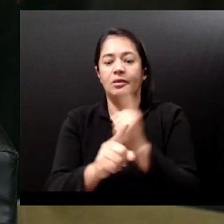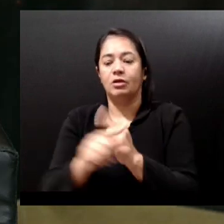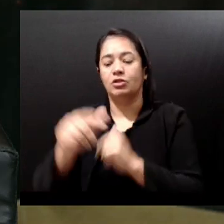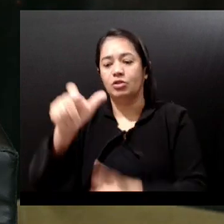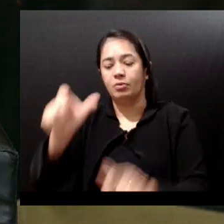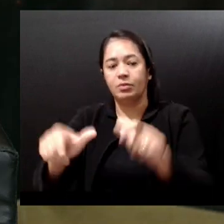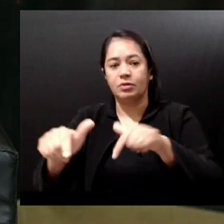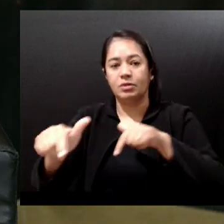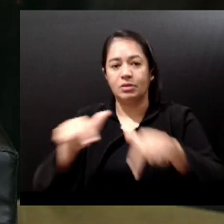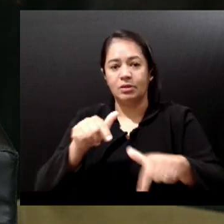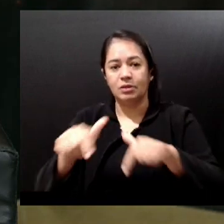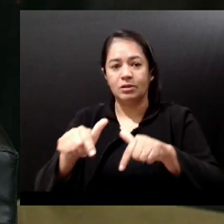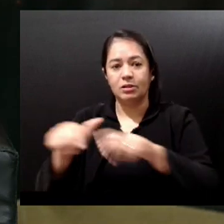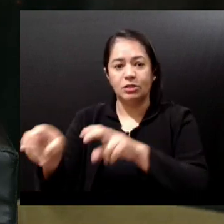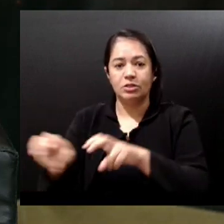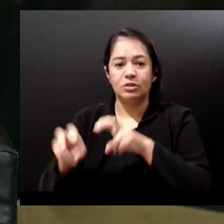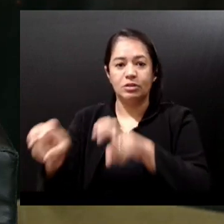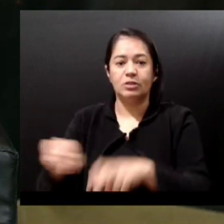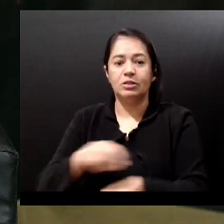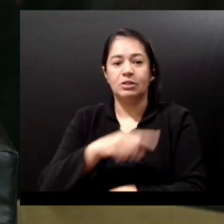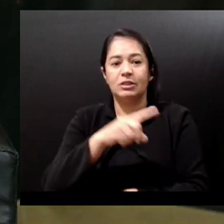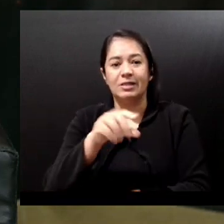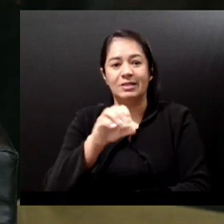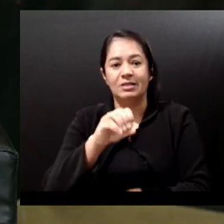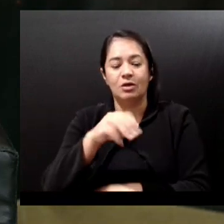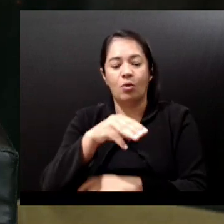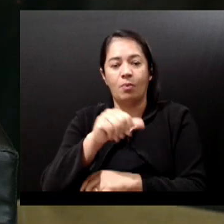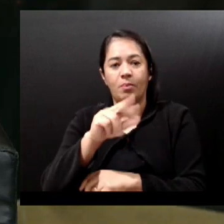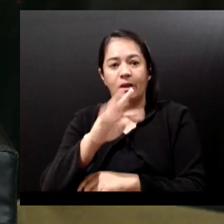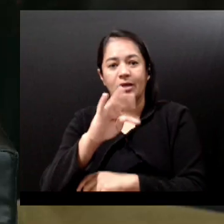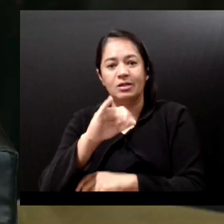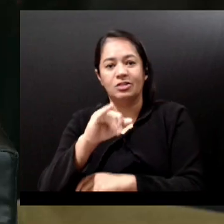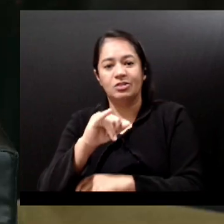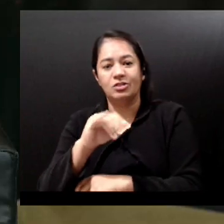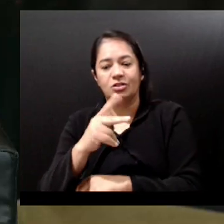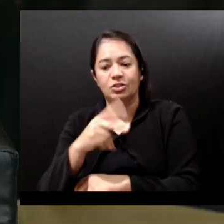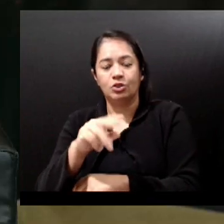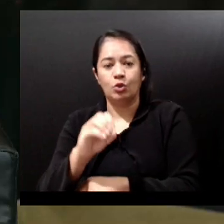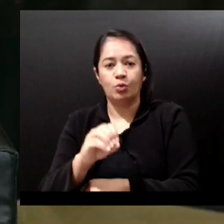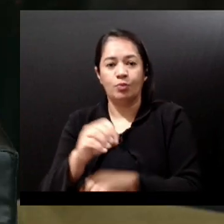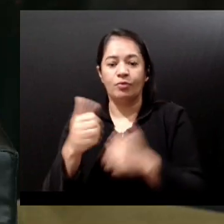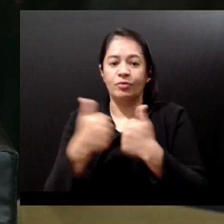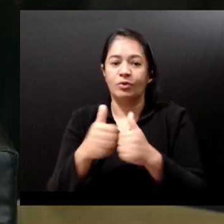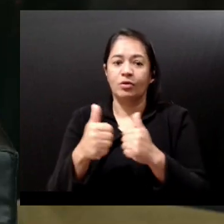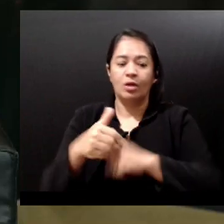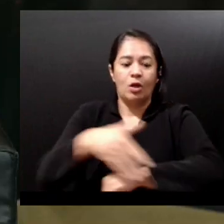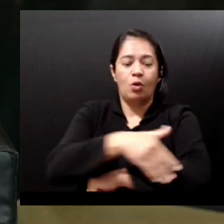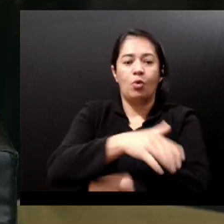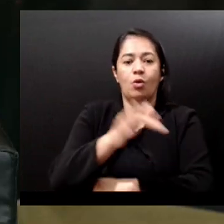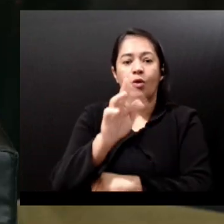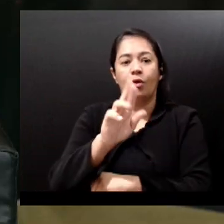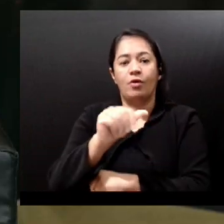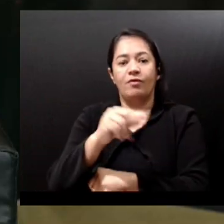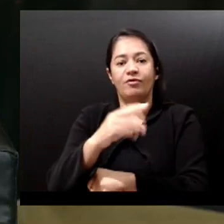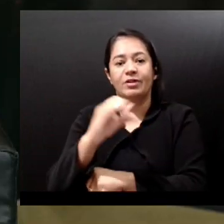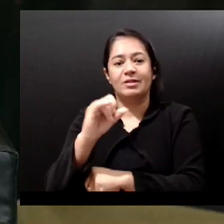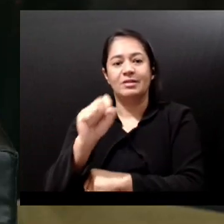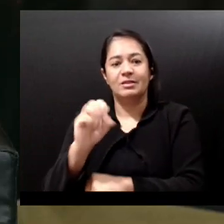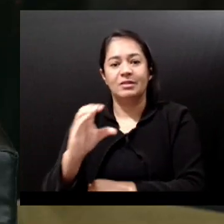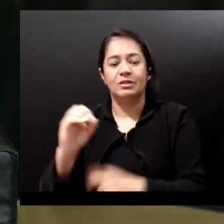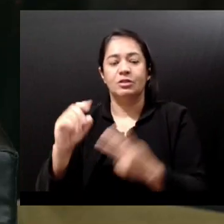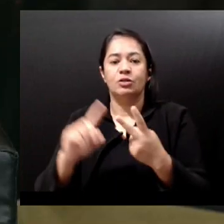Chácaras São Martinho. Os ônibus vão circular pelas ruas Francisco de Doni, Emília Serra Otranto